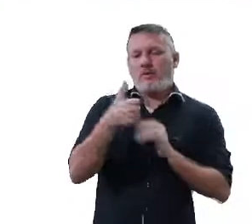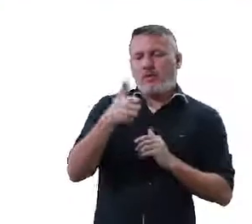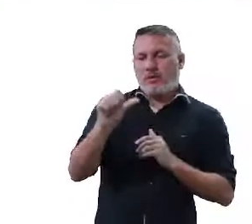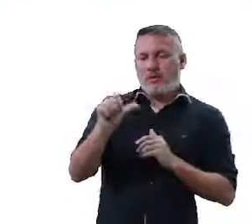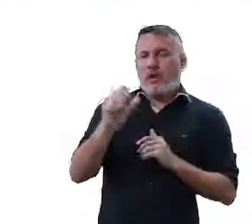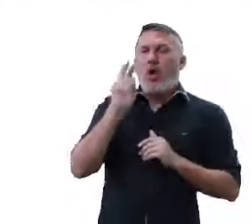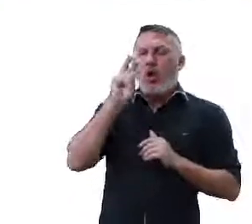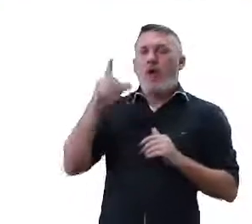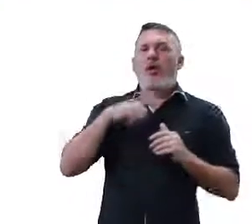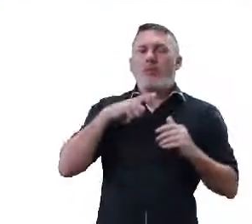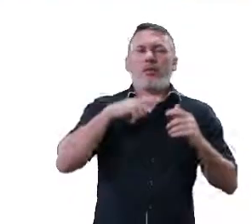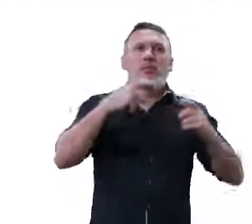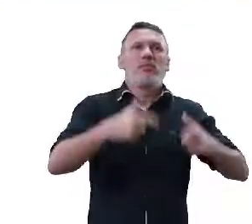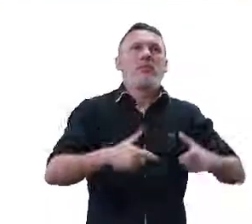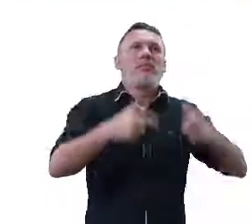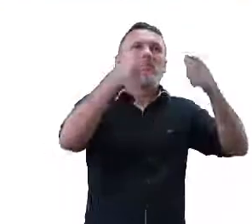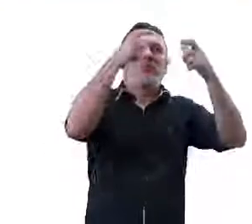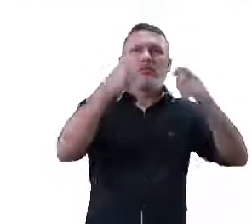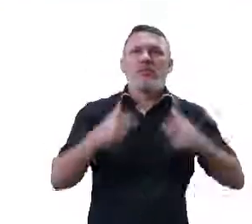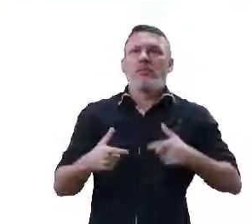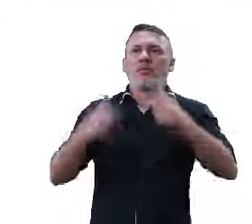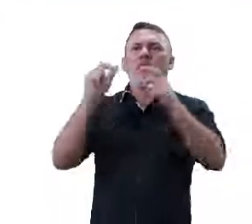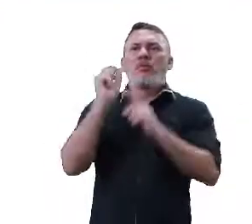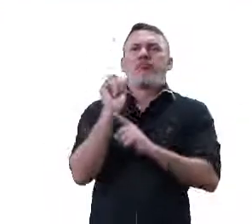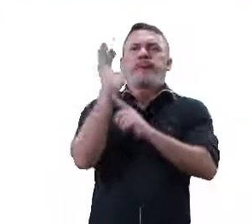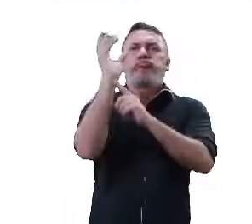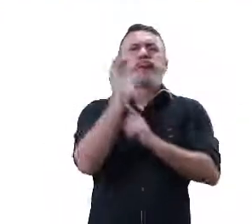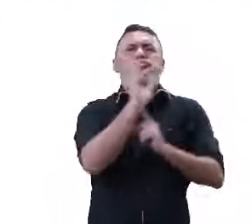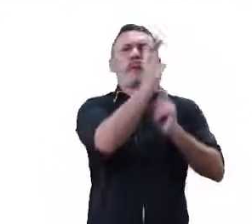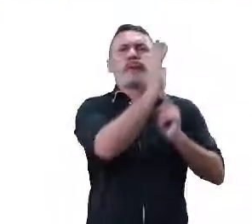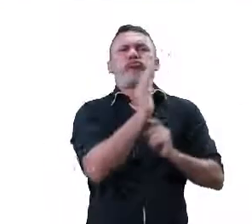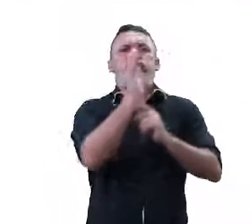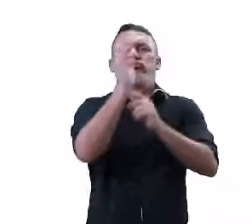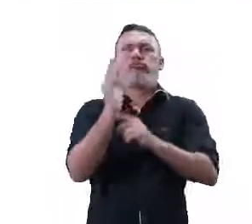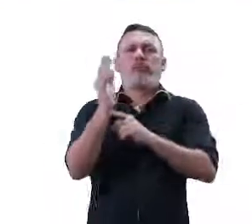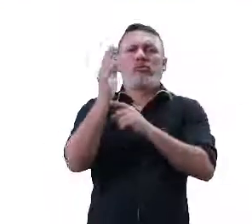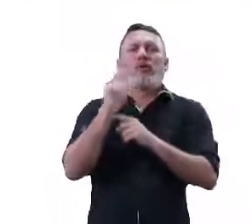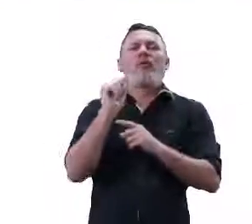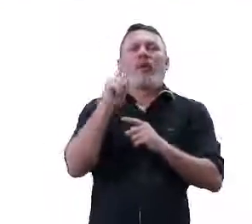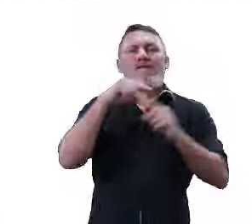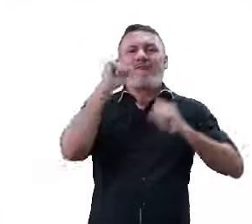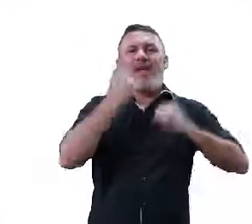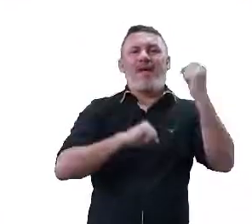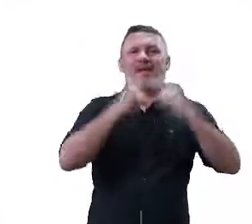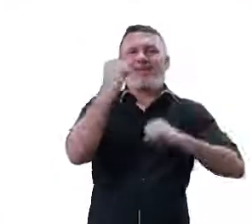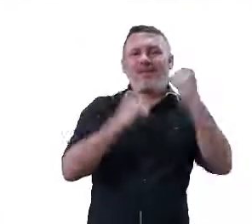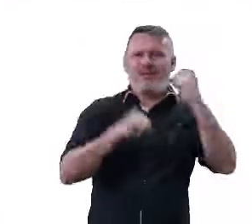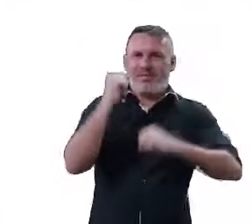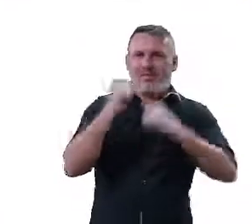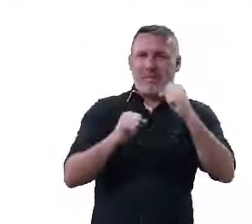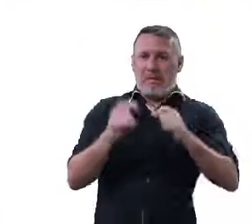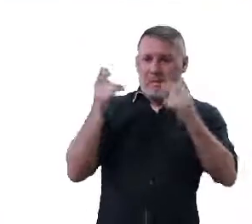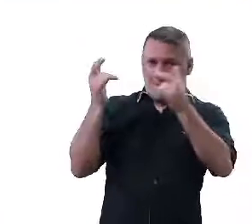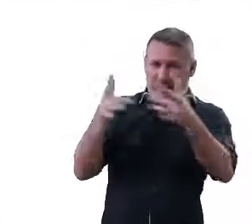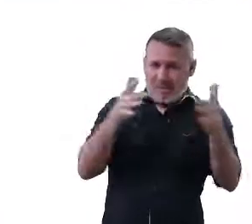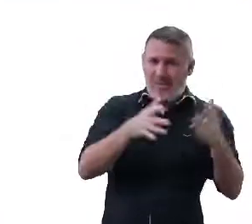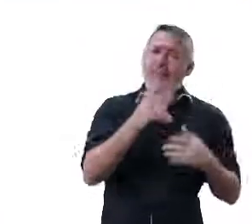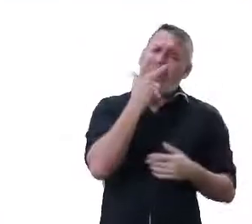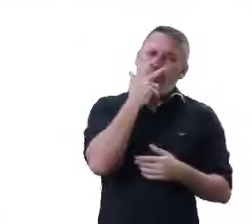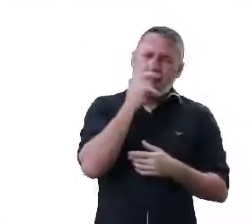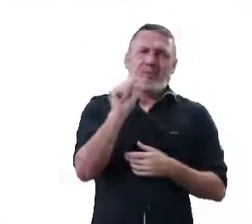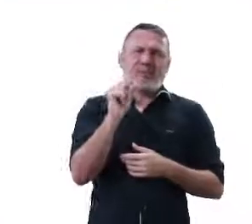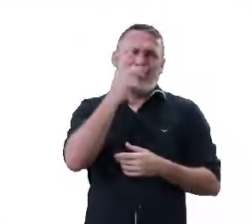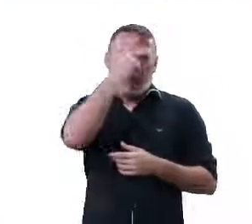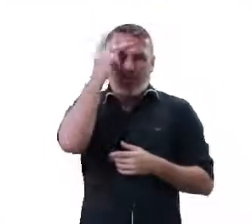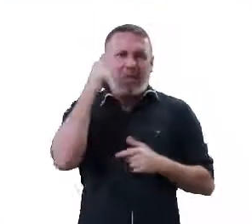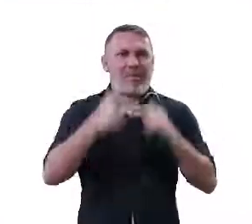aqui? Muitas chaminés, né? Então, indicativo de muitas fábricas, provavelmente trabalhadores vivendo em situações insalubres, ou